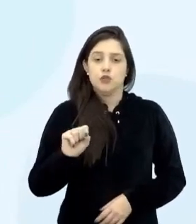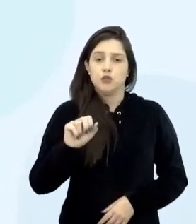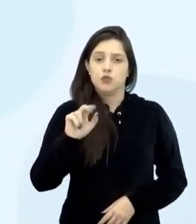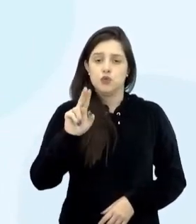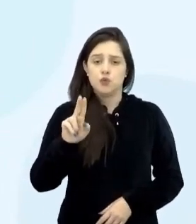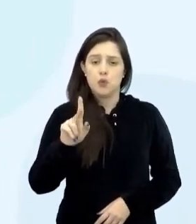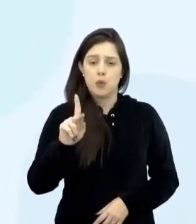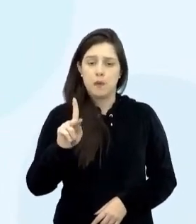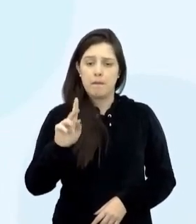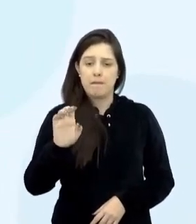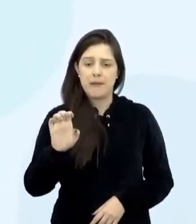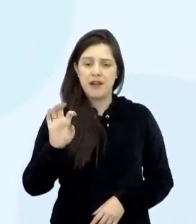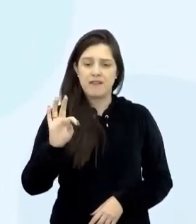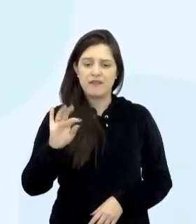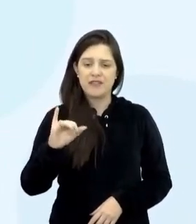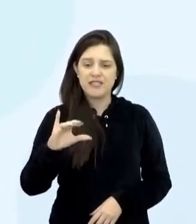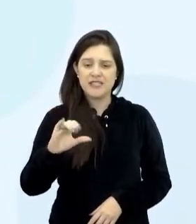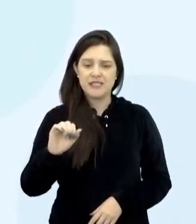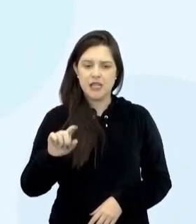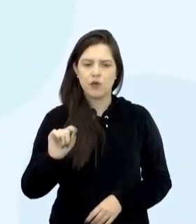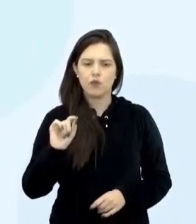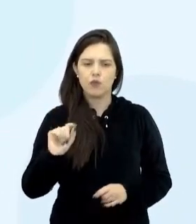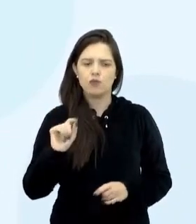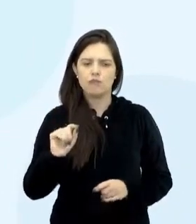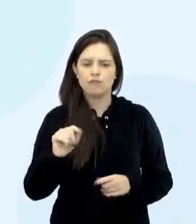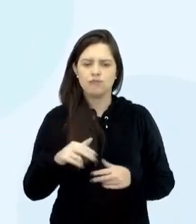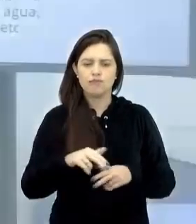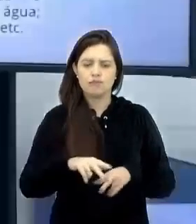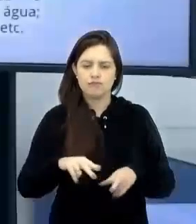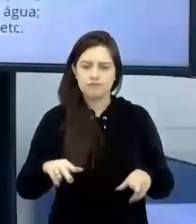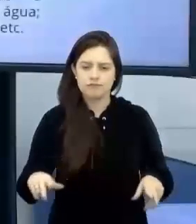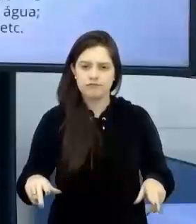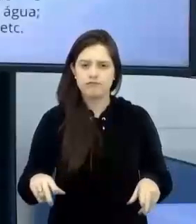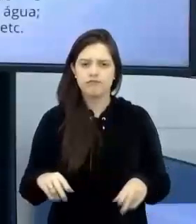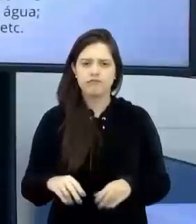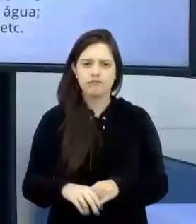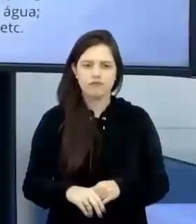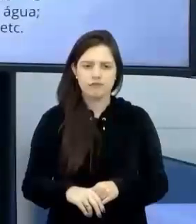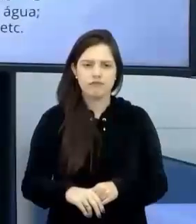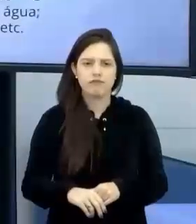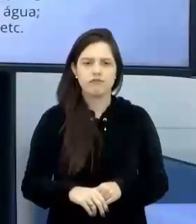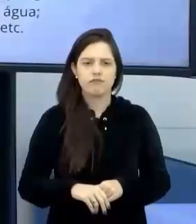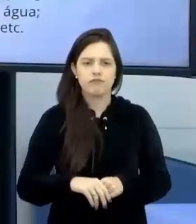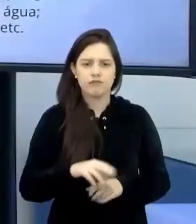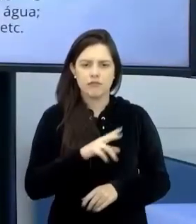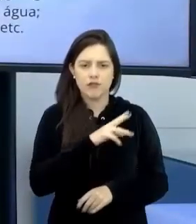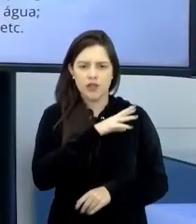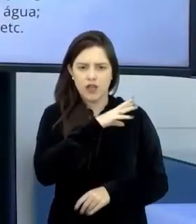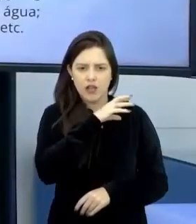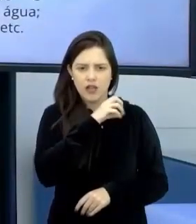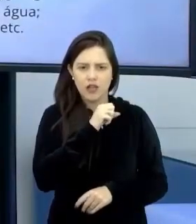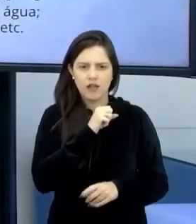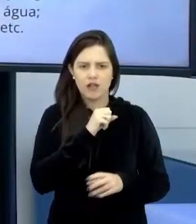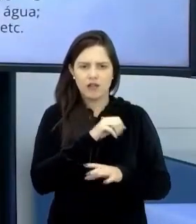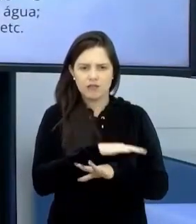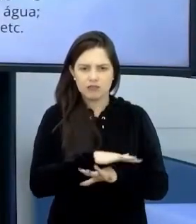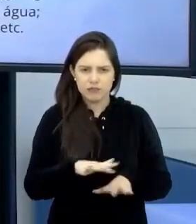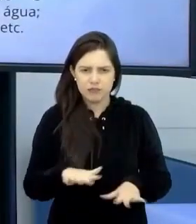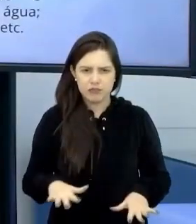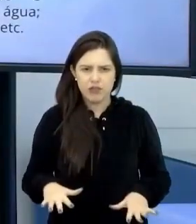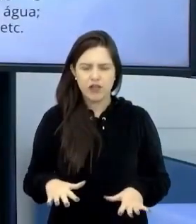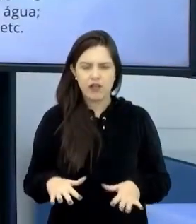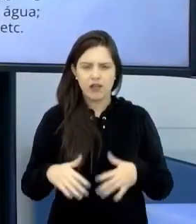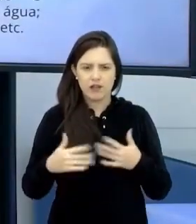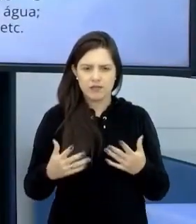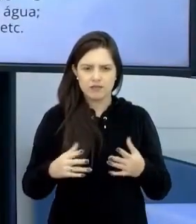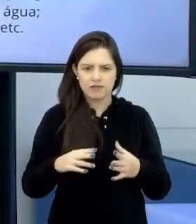superficial ela vai surgir quando existem, por exemplo, animais, principalmente na vida marinha, né? E na vida animal em geral,